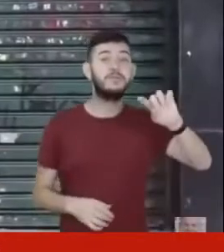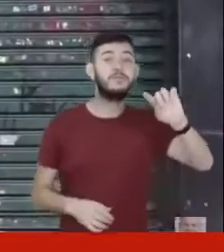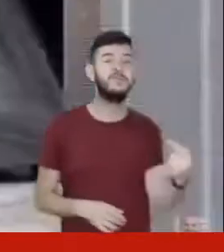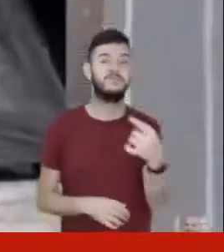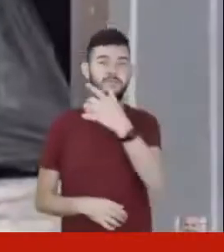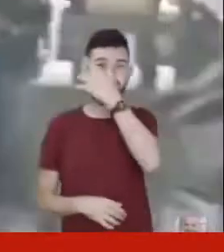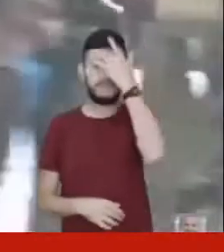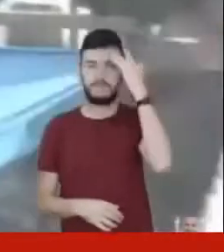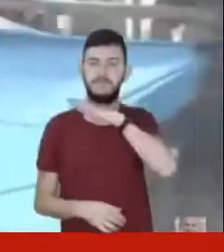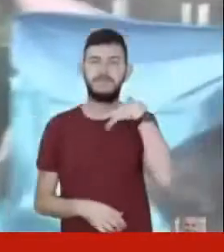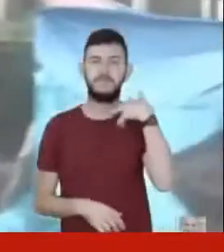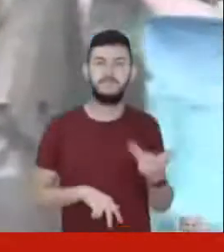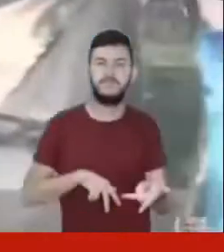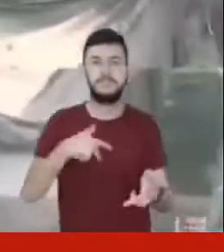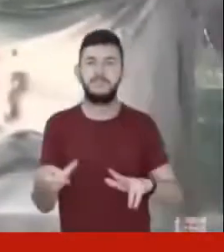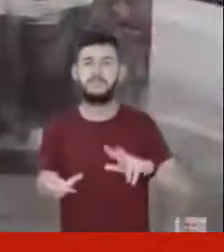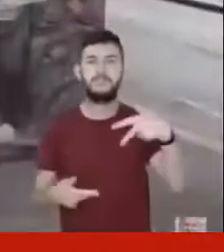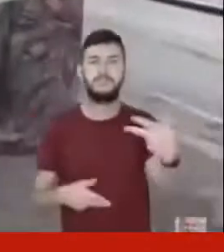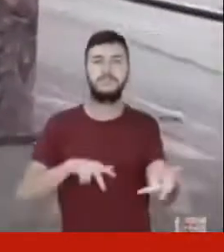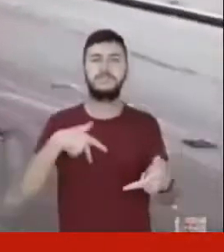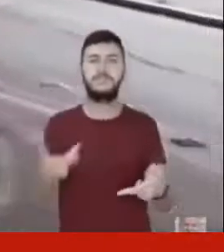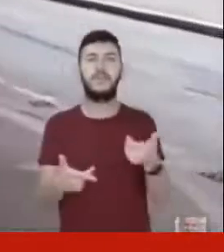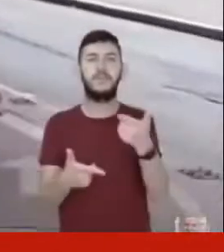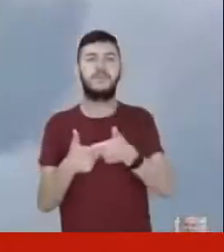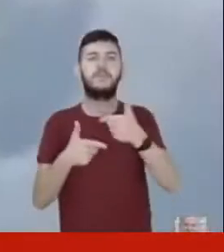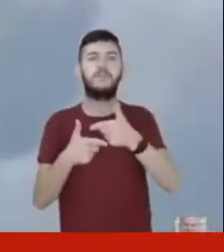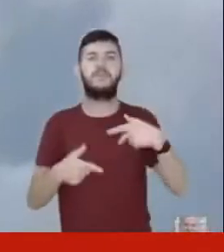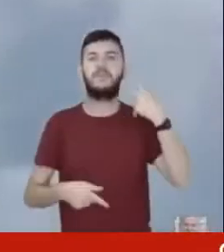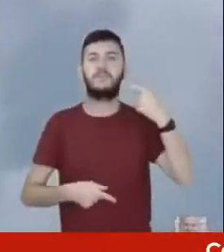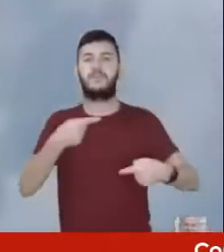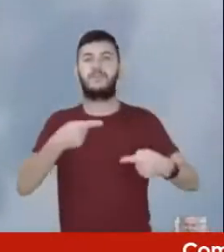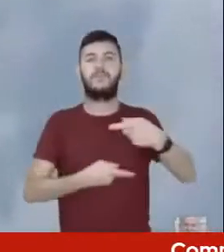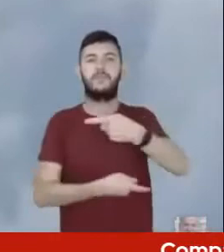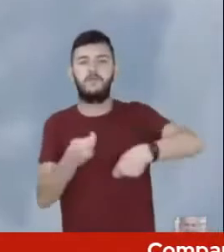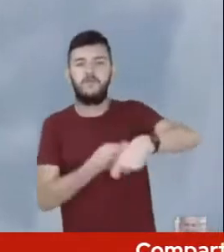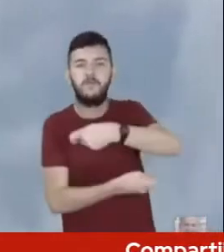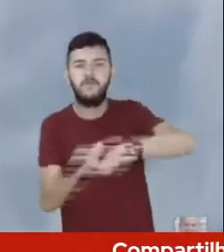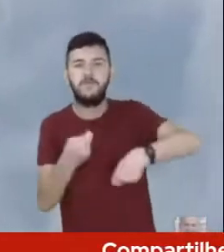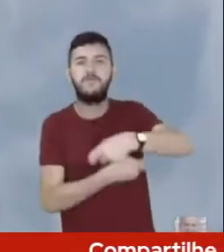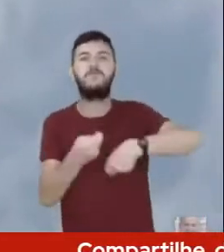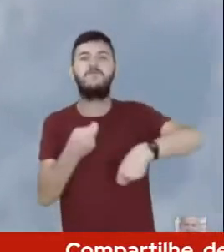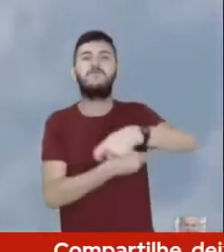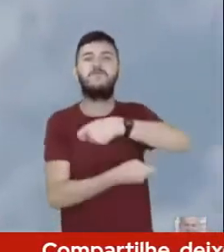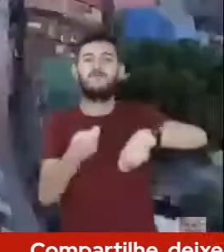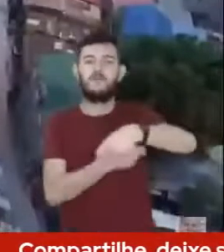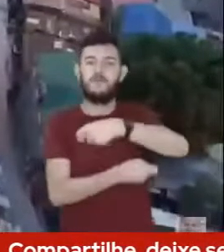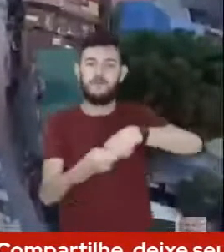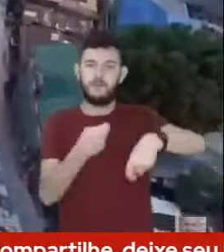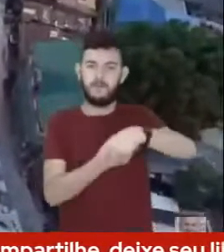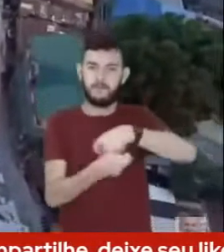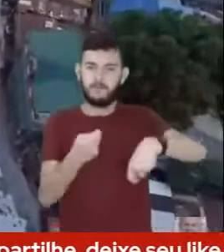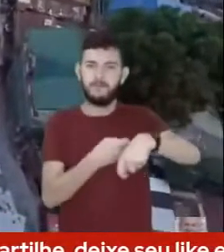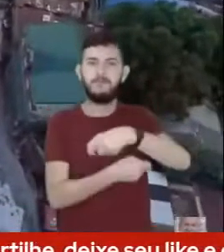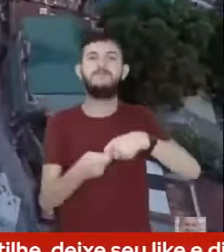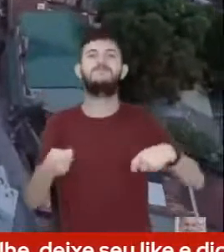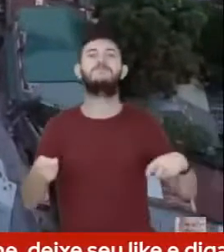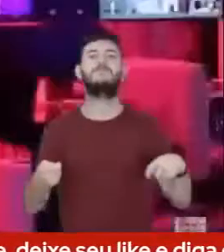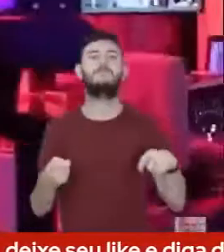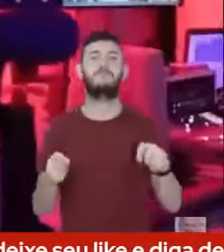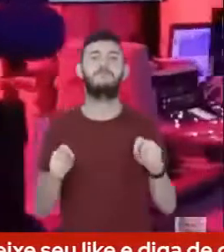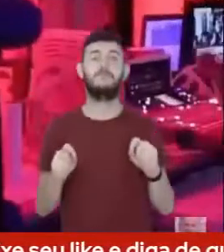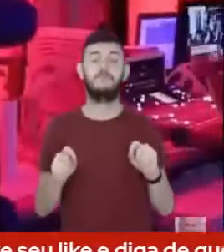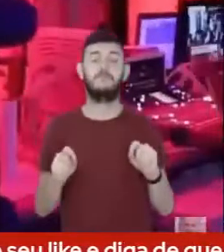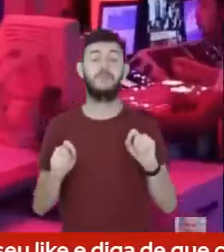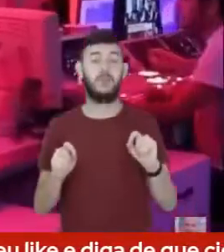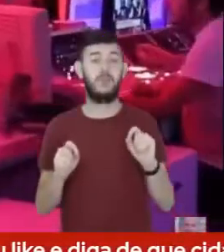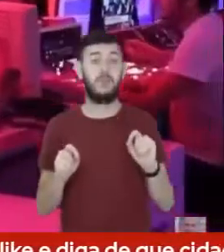político, econômico e social extrapolou fronteiras e afundou a imagem do Brasil, afastando investimentos,